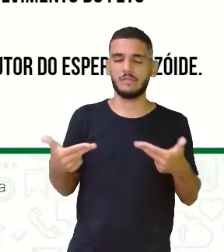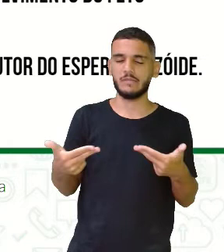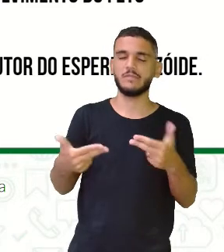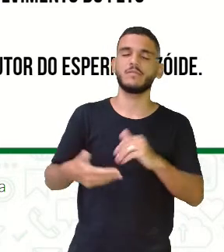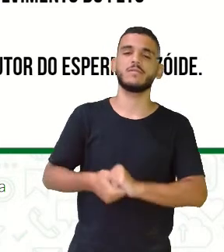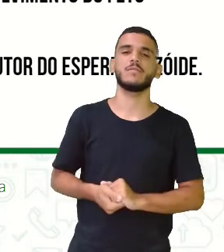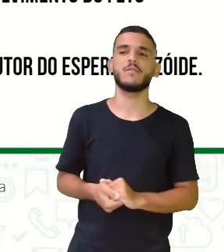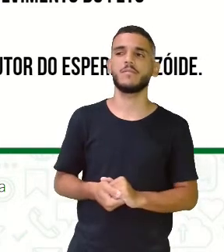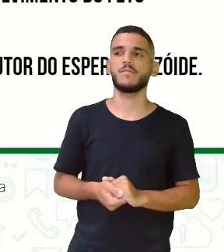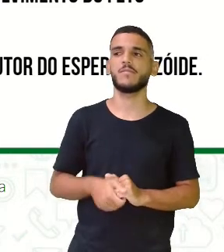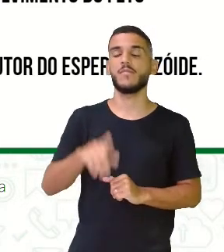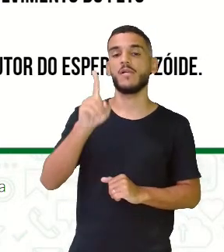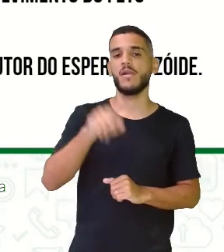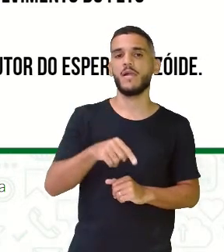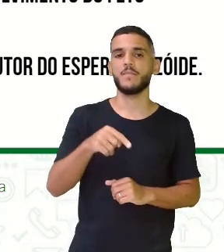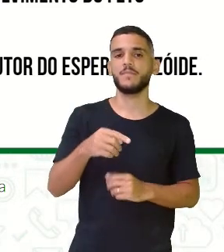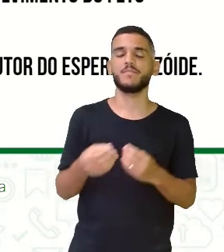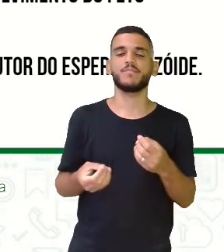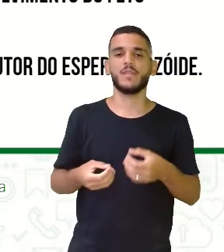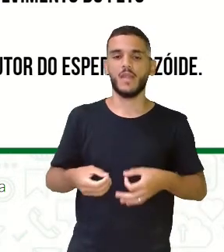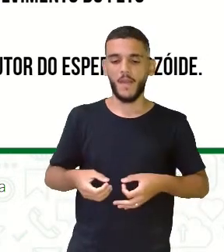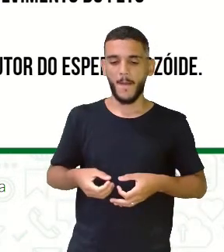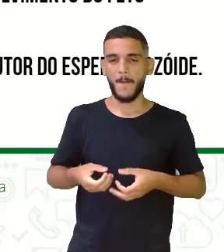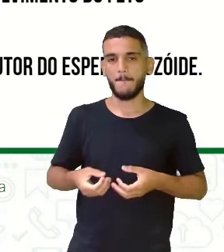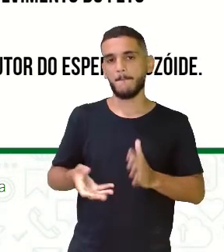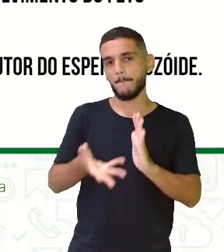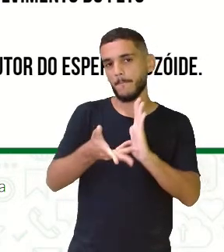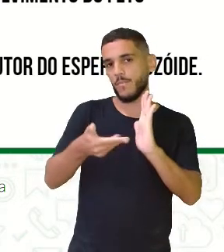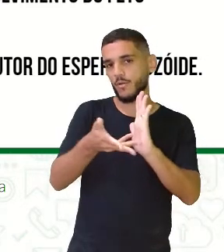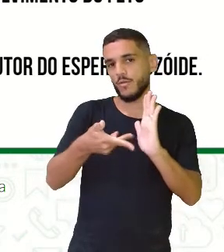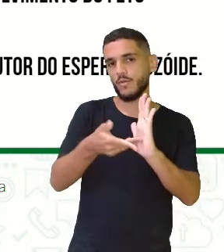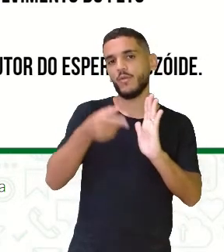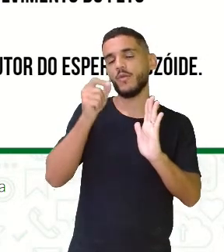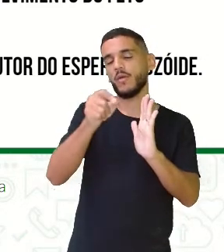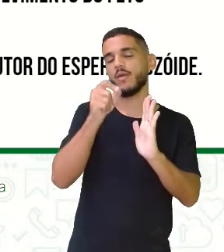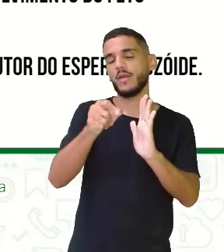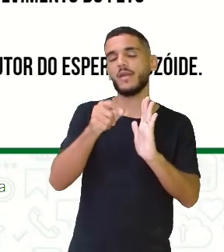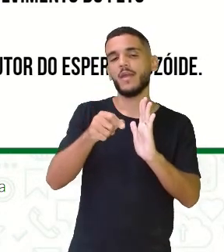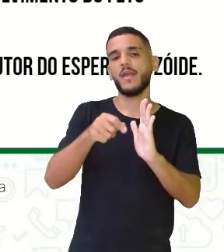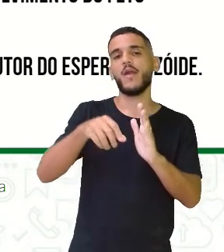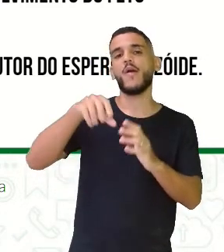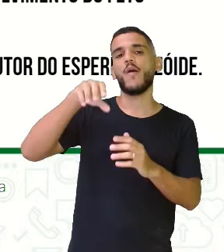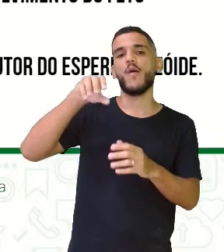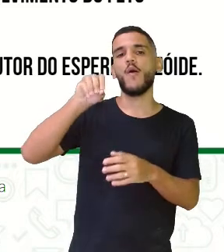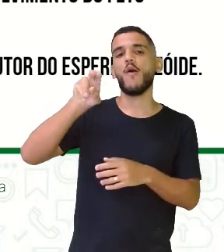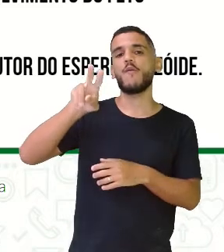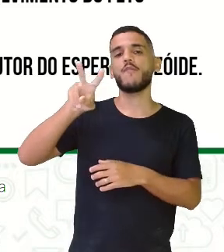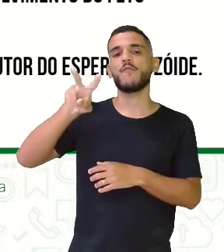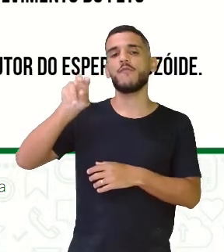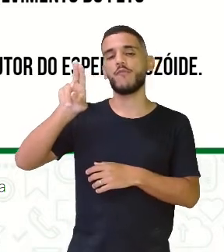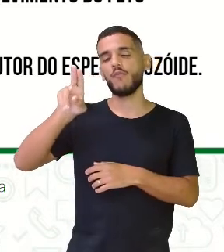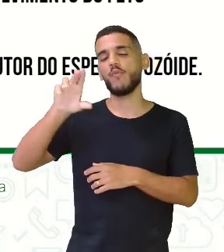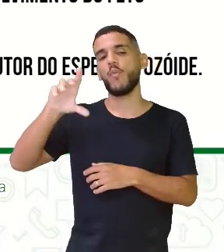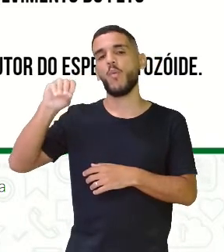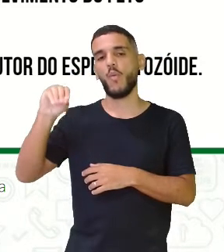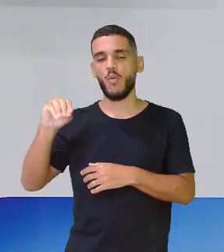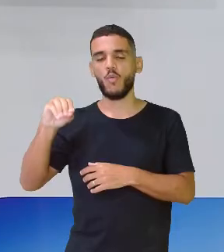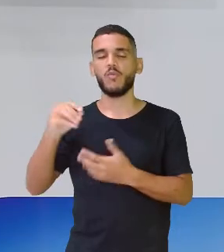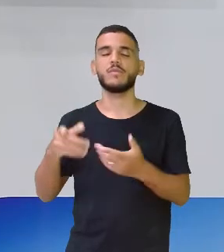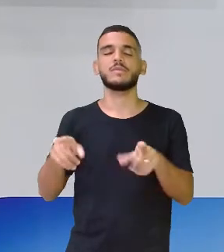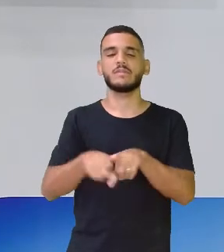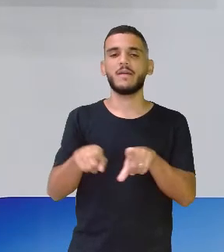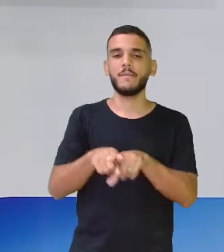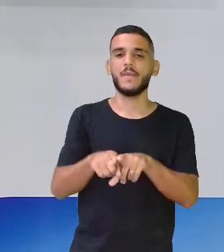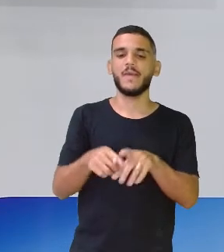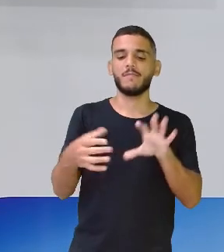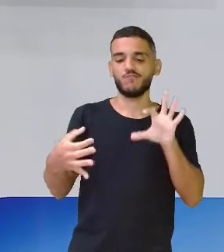eles é o produtor do óvulo, da fecundação e desenvolvimento do feto. Então, não basta apenas,